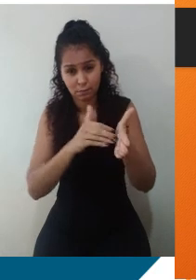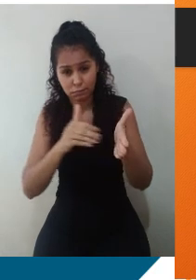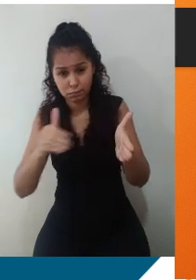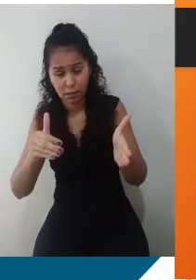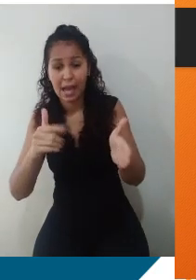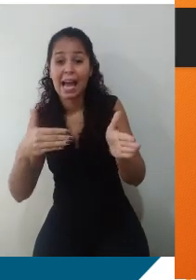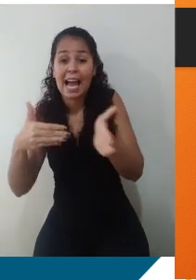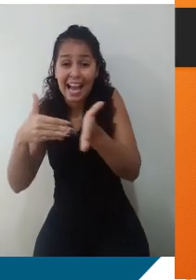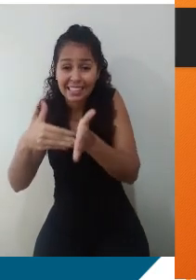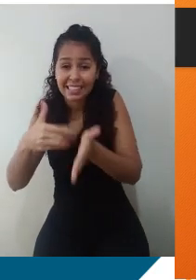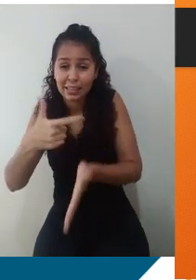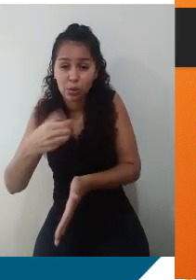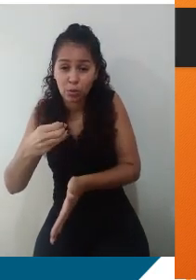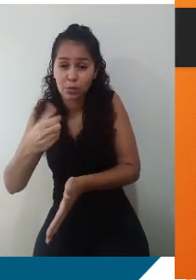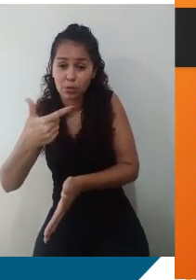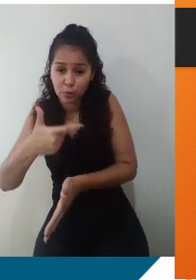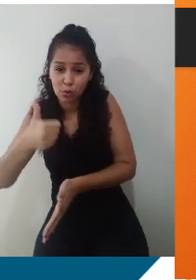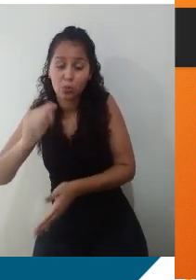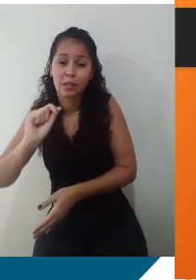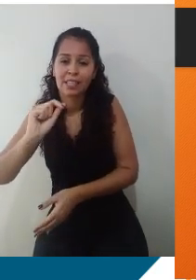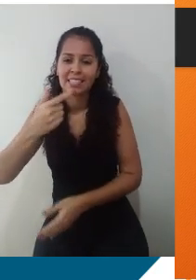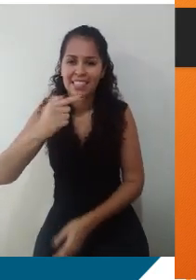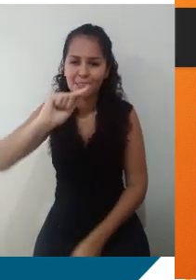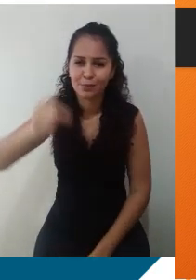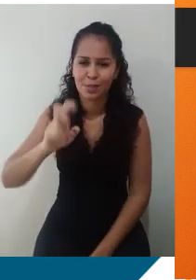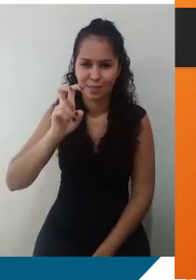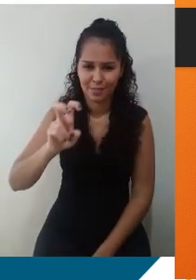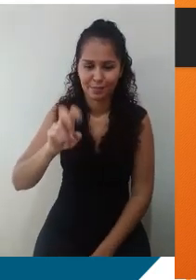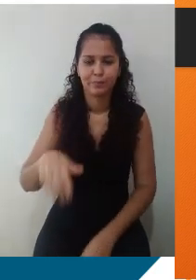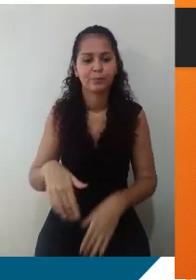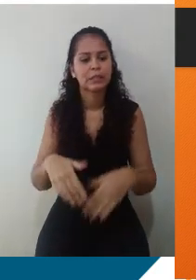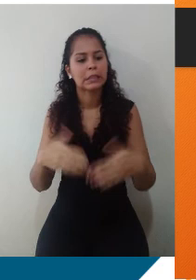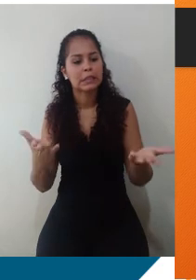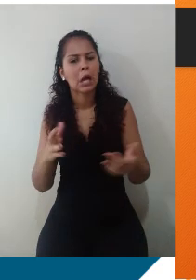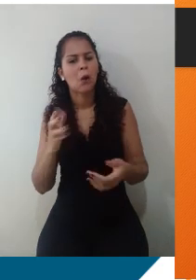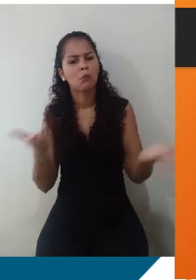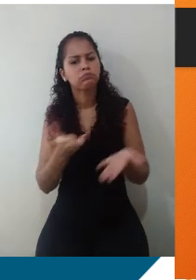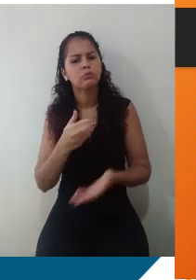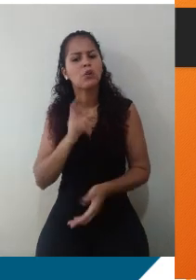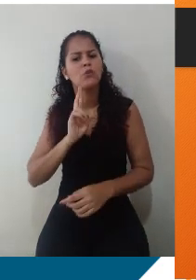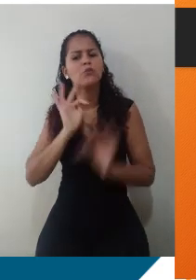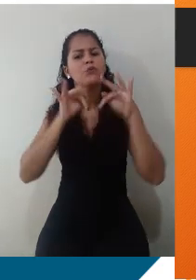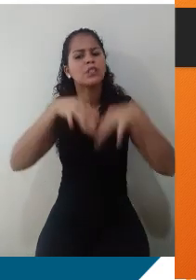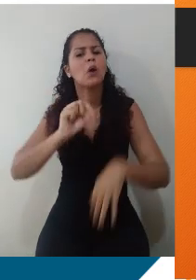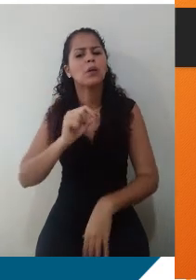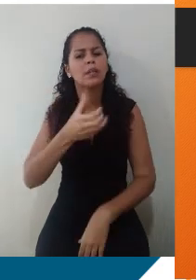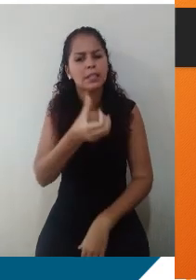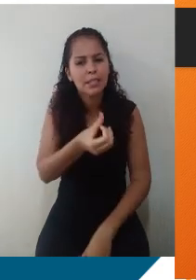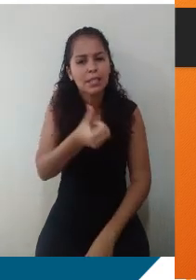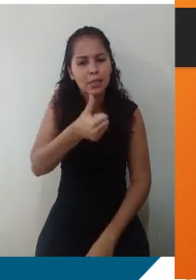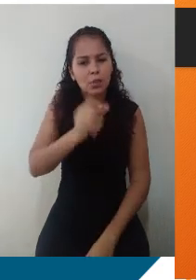7,5. Portanto, o valor final, o valor lá em 2021, será 61,50. Com esses valores, a gente já